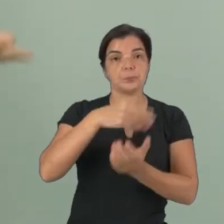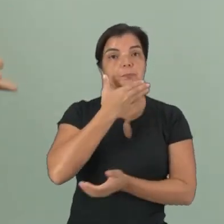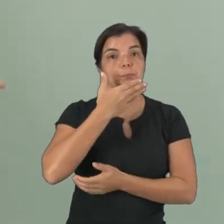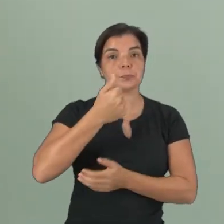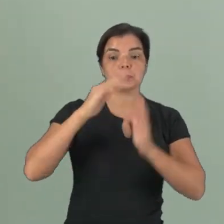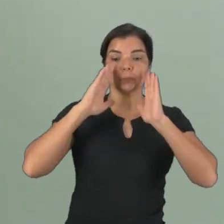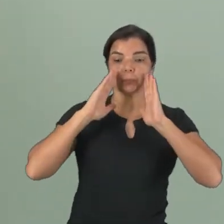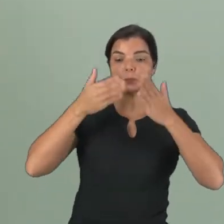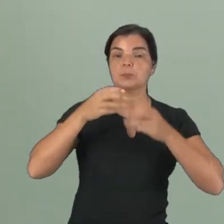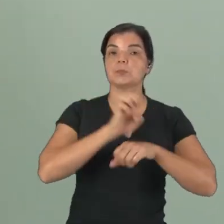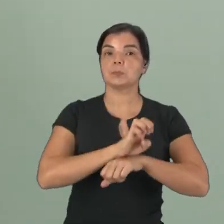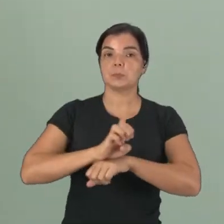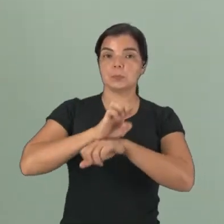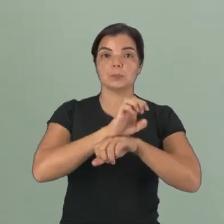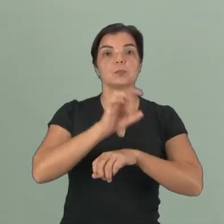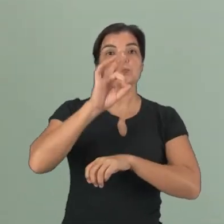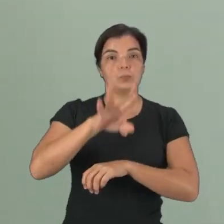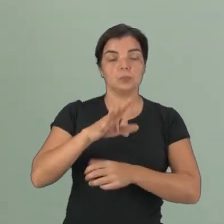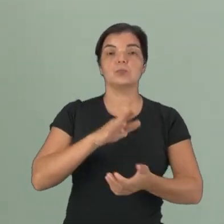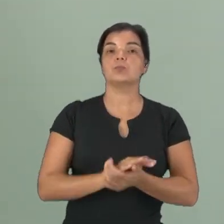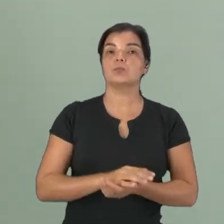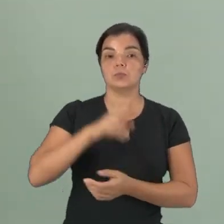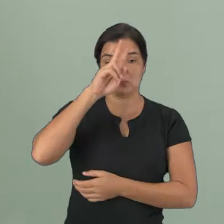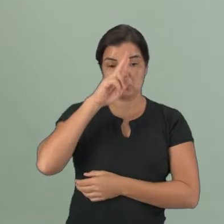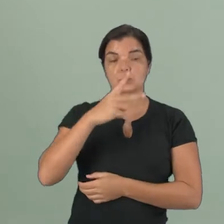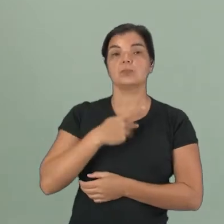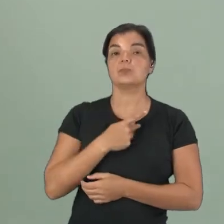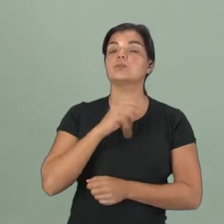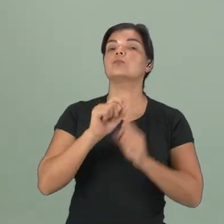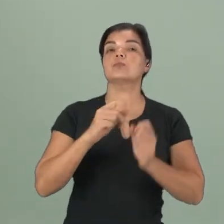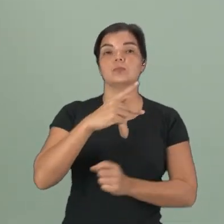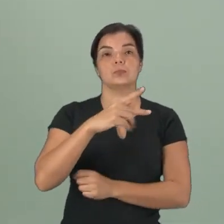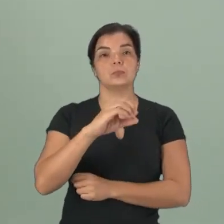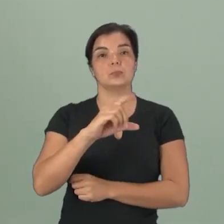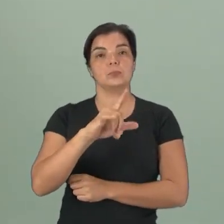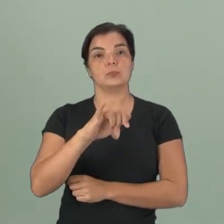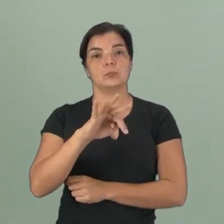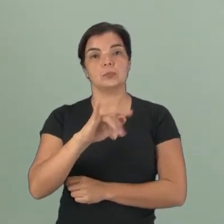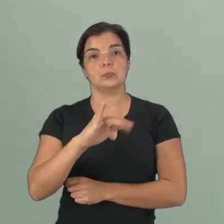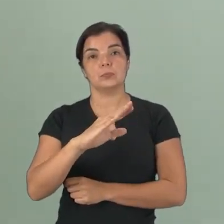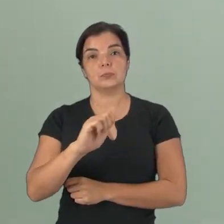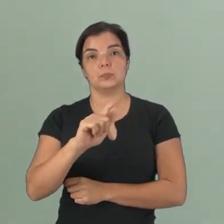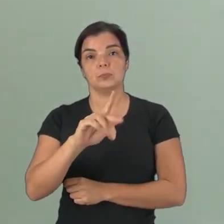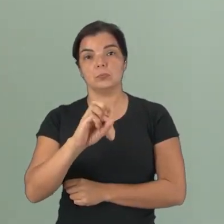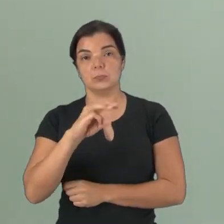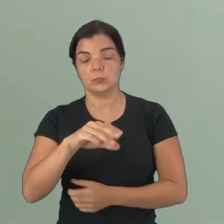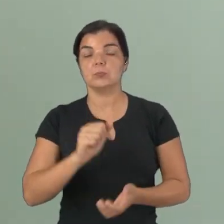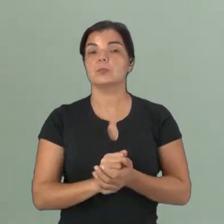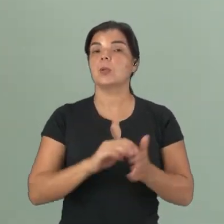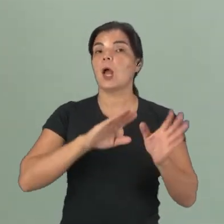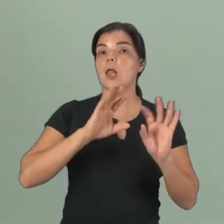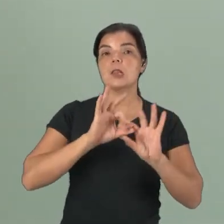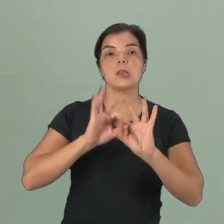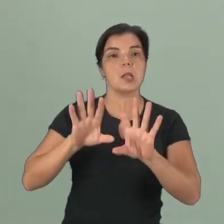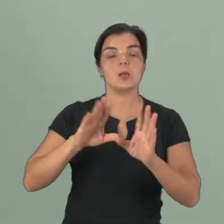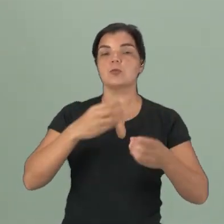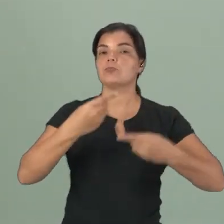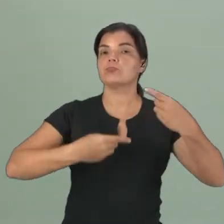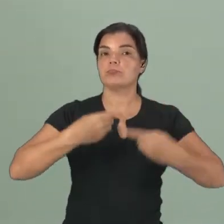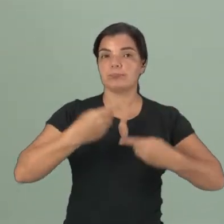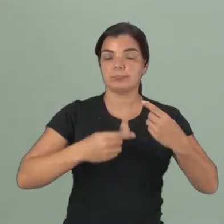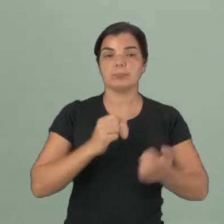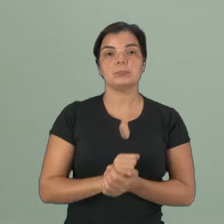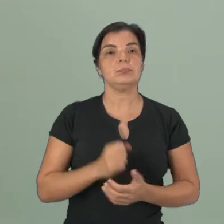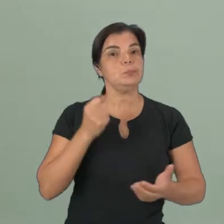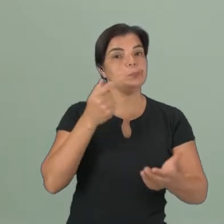melhor visão para o Estado, mas apenas para si próprio, ele se torna politicagem e deixa de ser política, certo? Então,